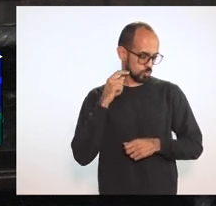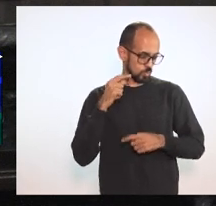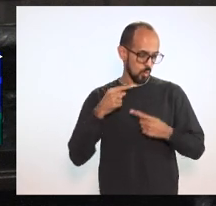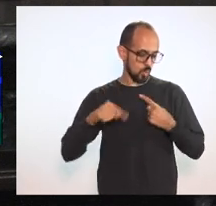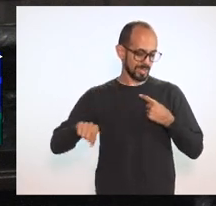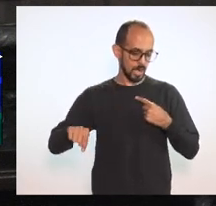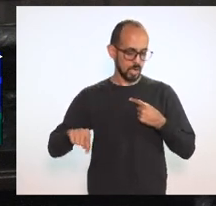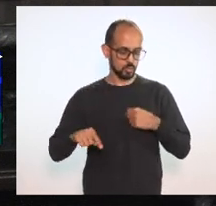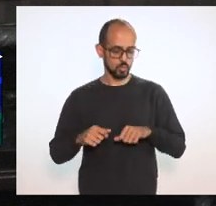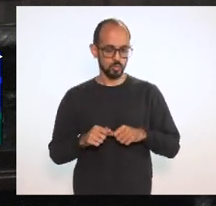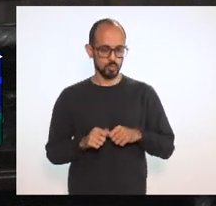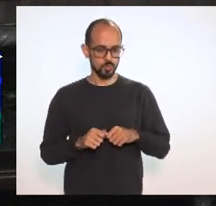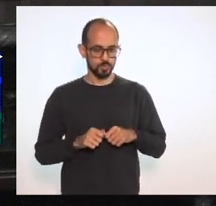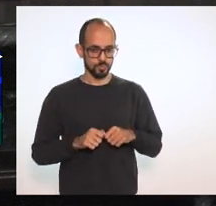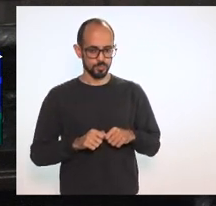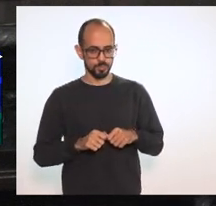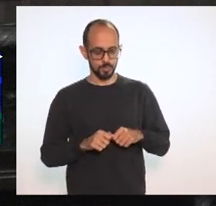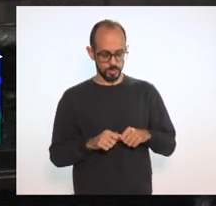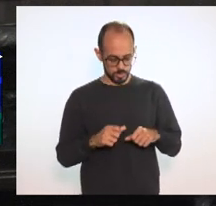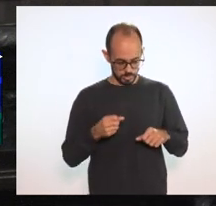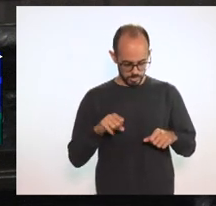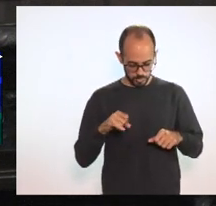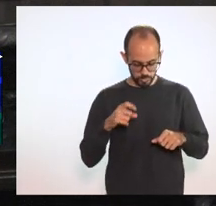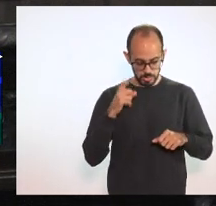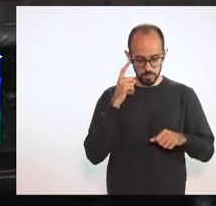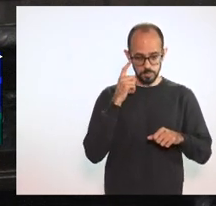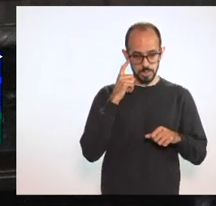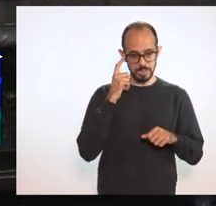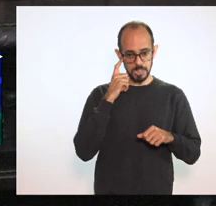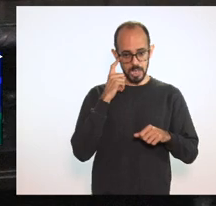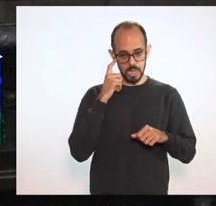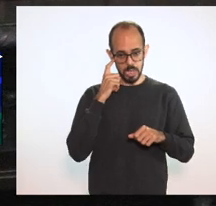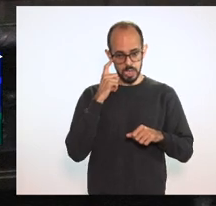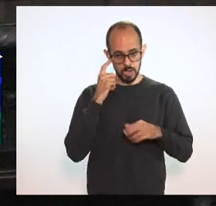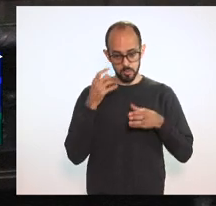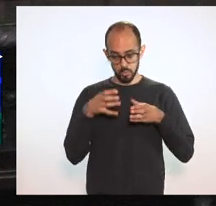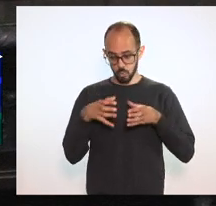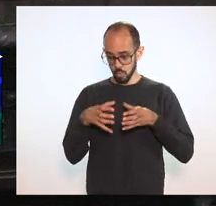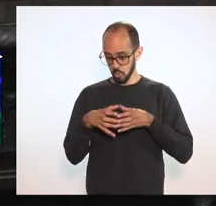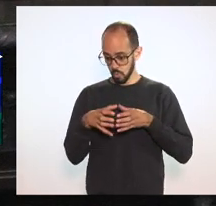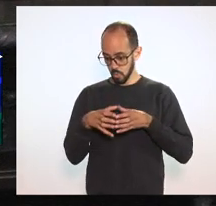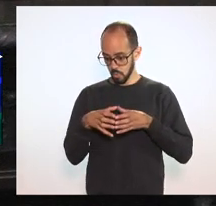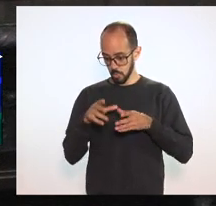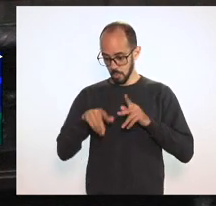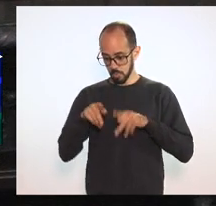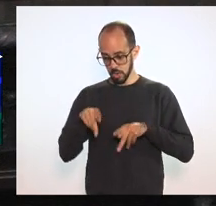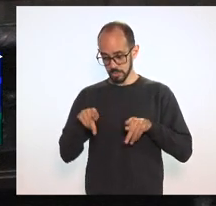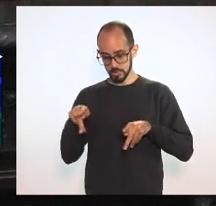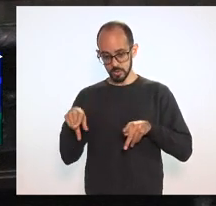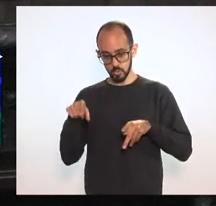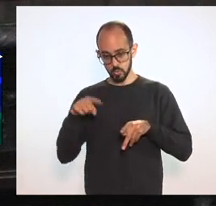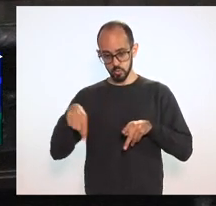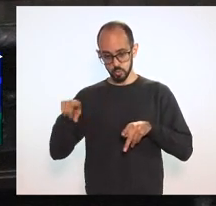contrário do Imaginário coletivo é a ideia de feriadão é